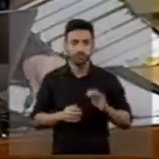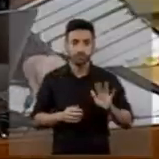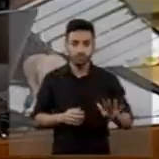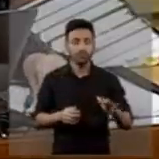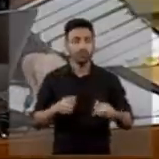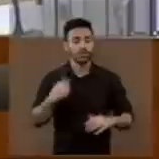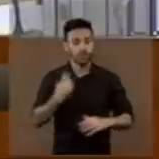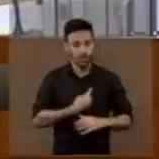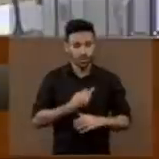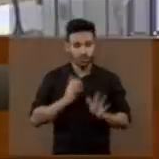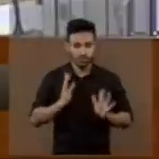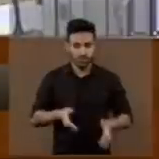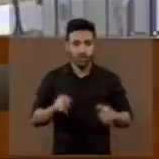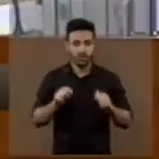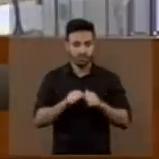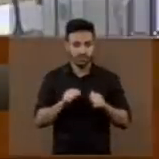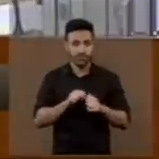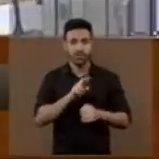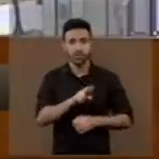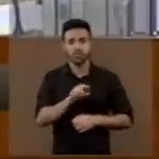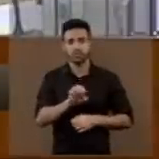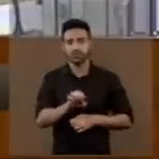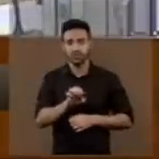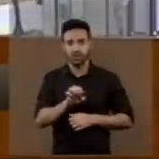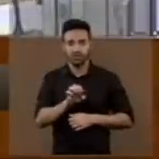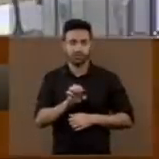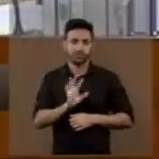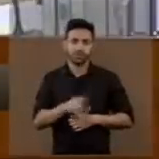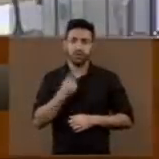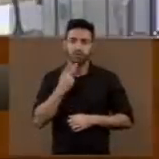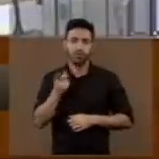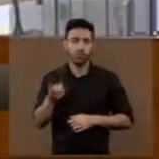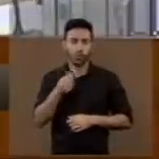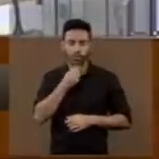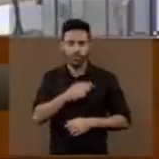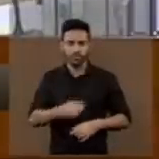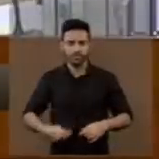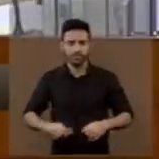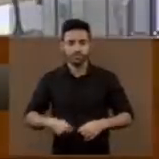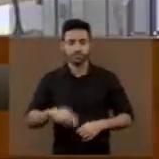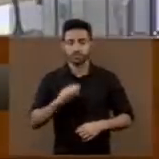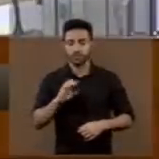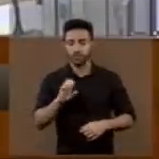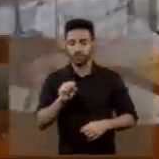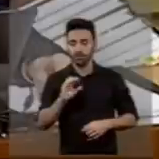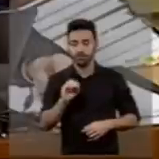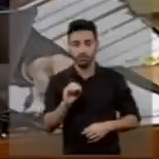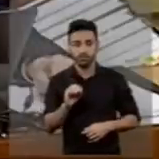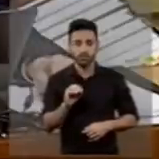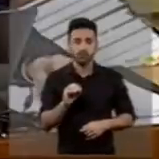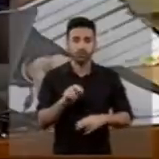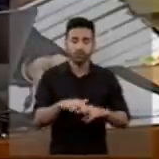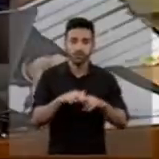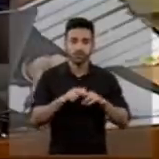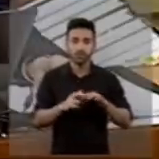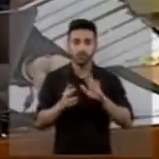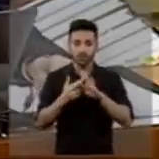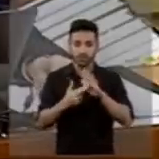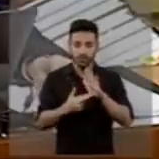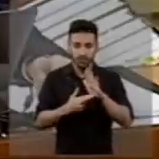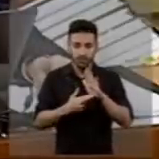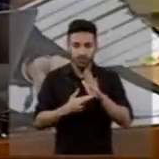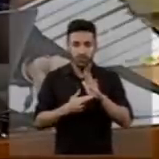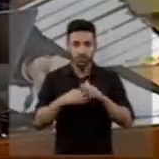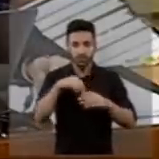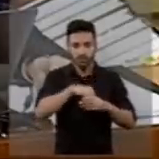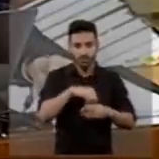Nós estabelecemos no recurso extraordinário isso. Agora mencionado que ela não... ministro. Pelo ministro pois não. Celso. Então, o arcabouço normativo atacado nesta